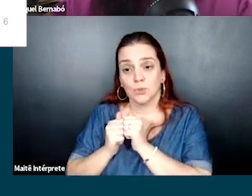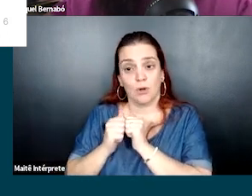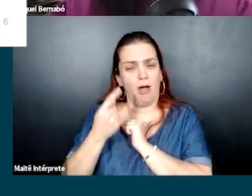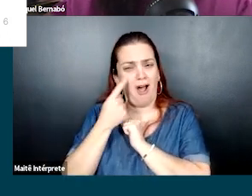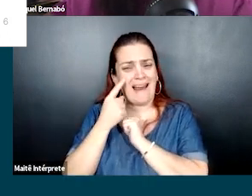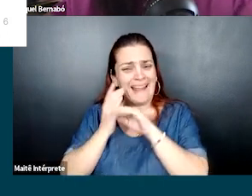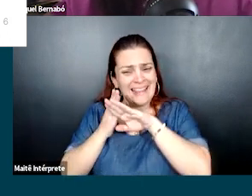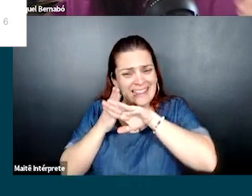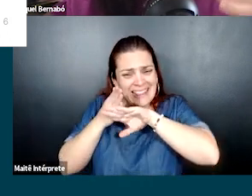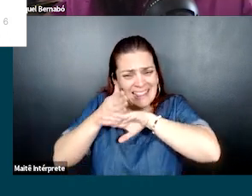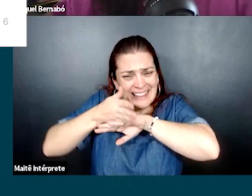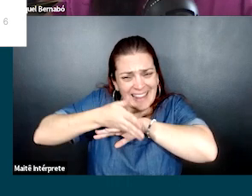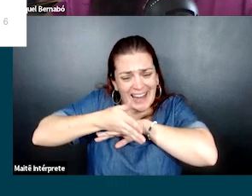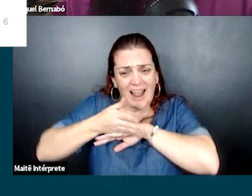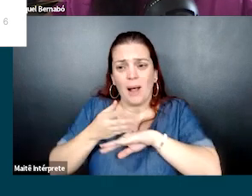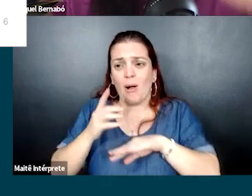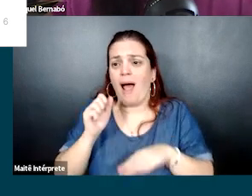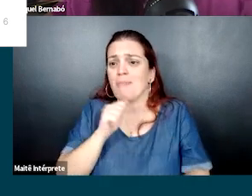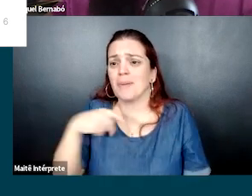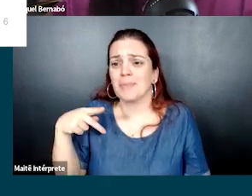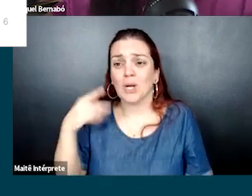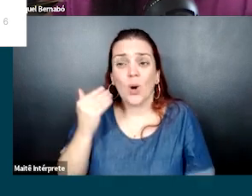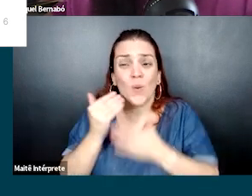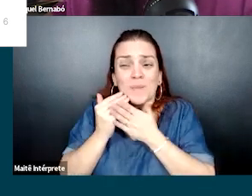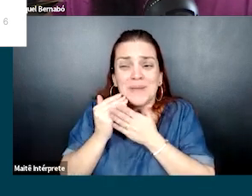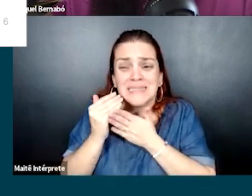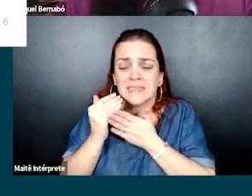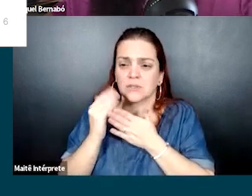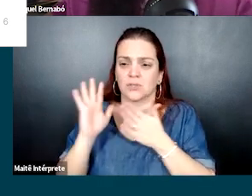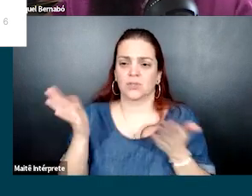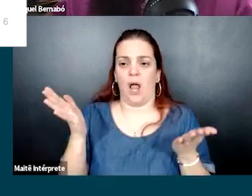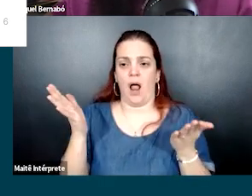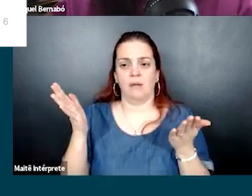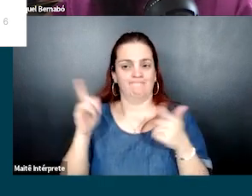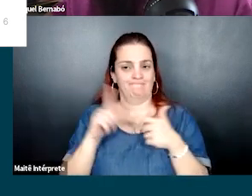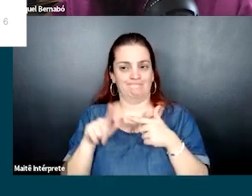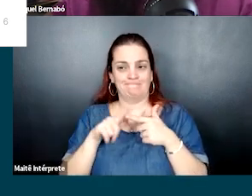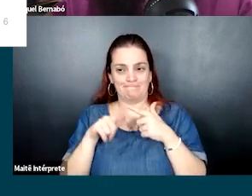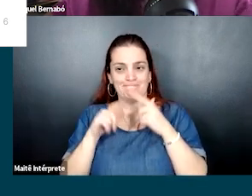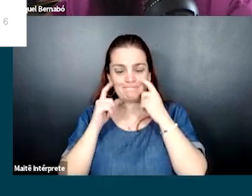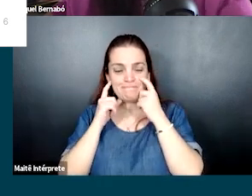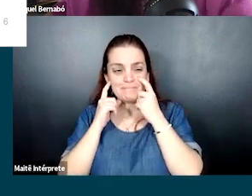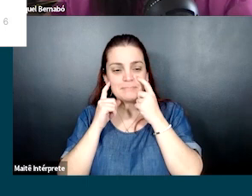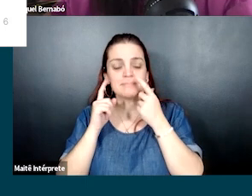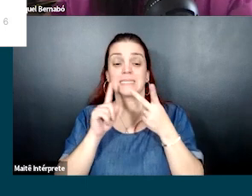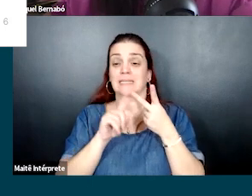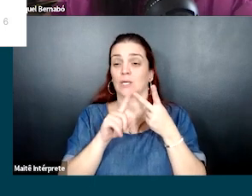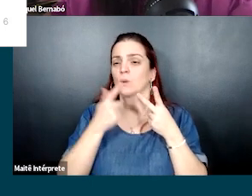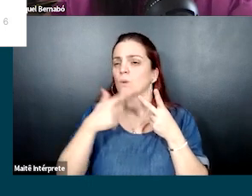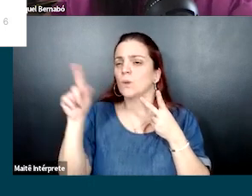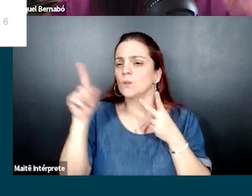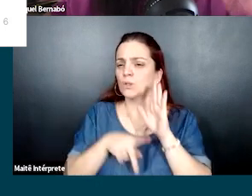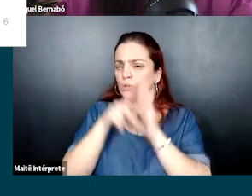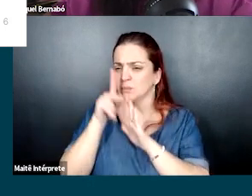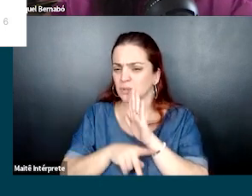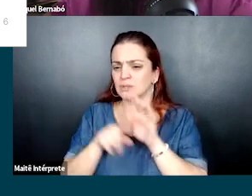sem a outra pessoa. E isso já era no onboarding, no primeiro momento que o cliente tentava usar o aplicativo. E aí teve outra vez,